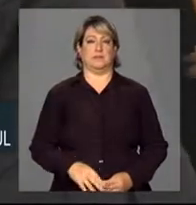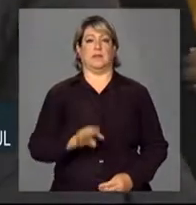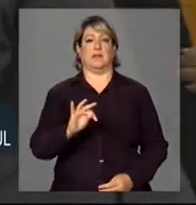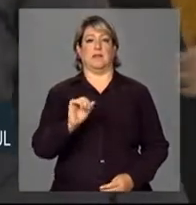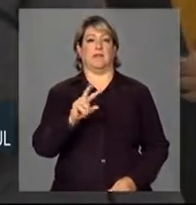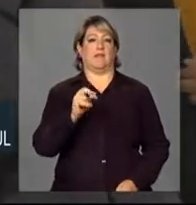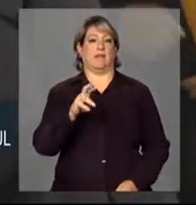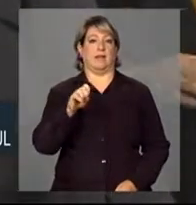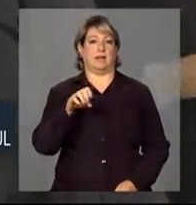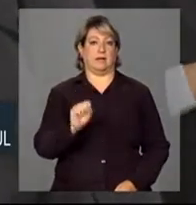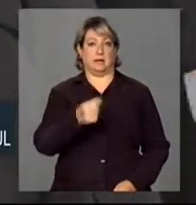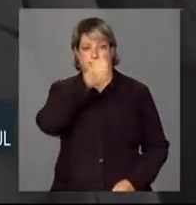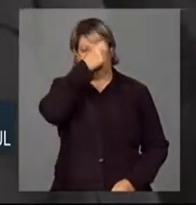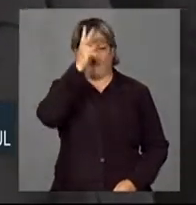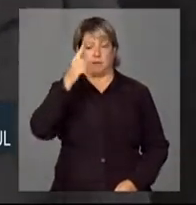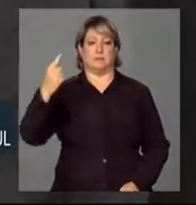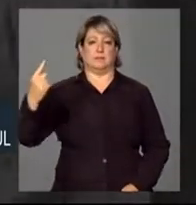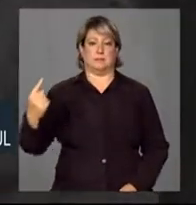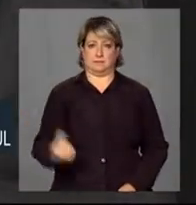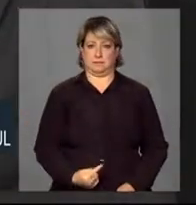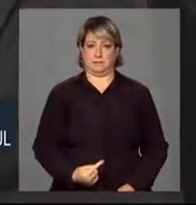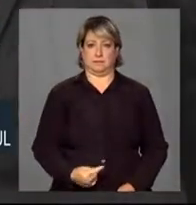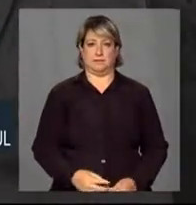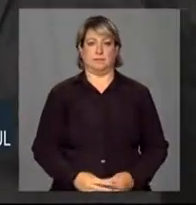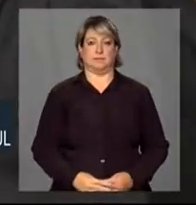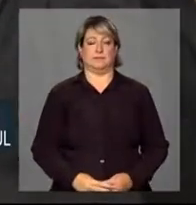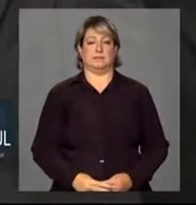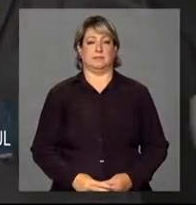Tavares, prefeito Flávio José Rodrigues de Souza.